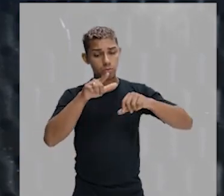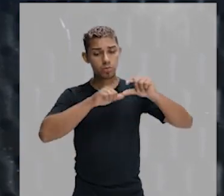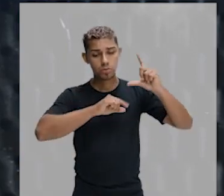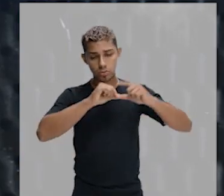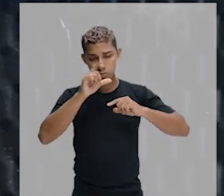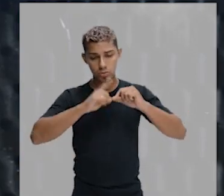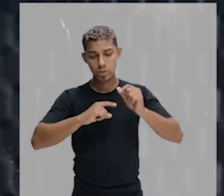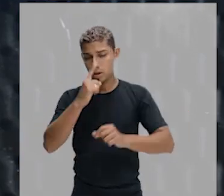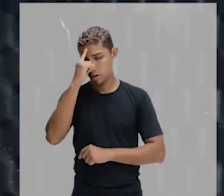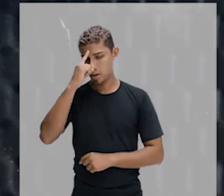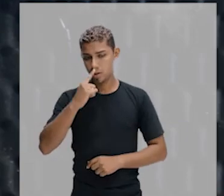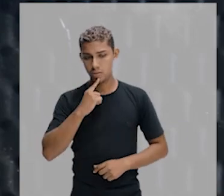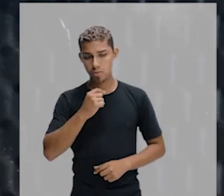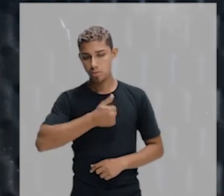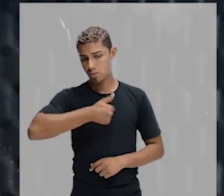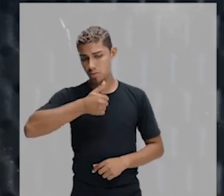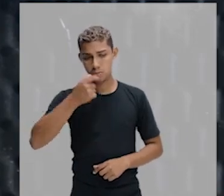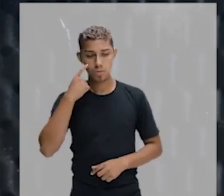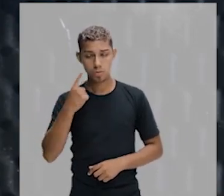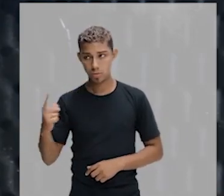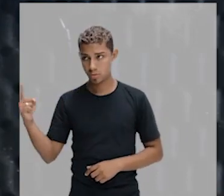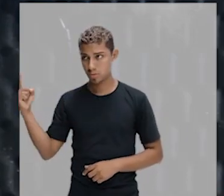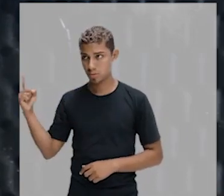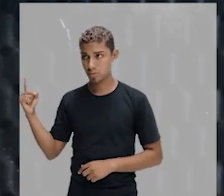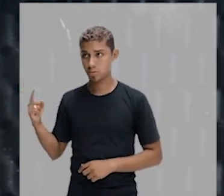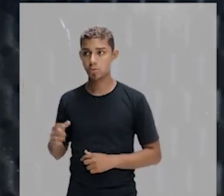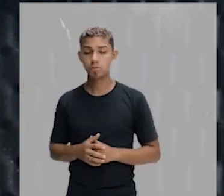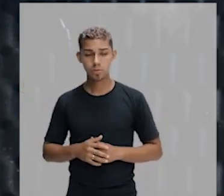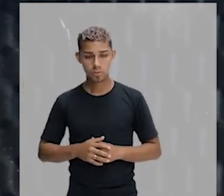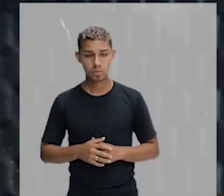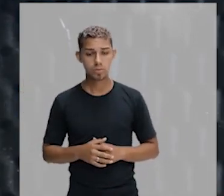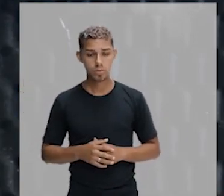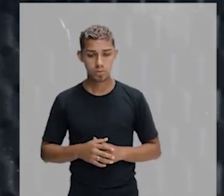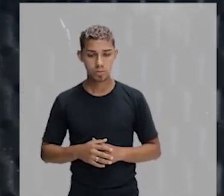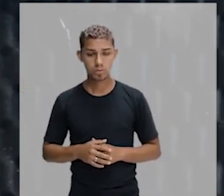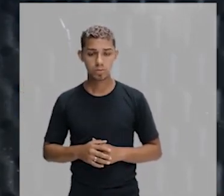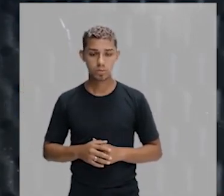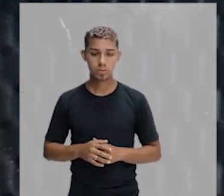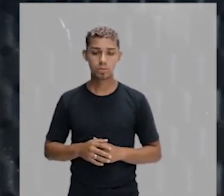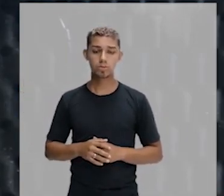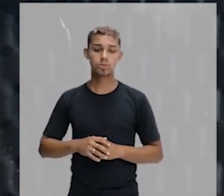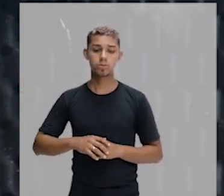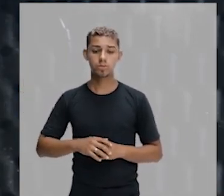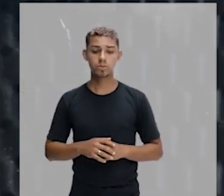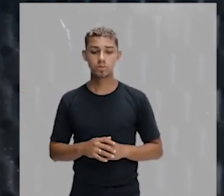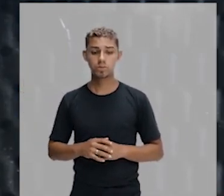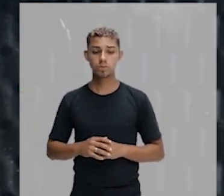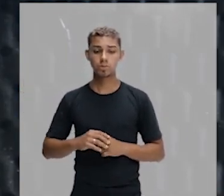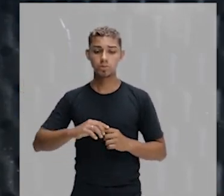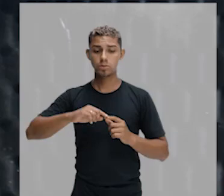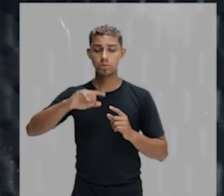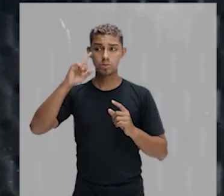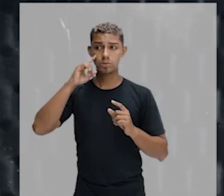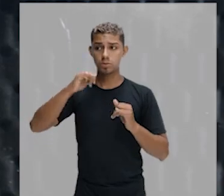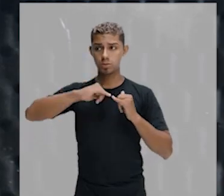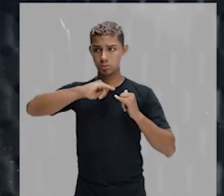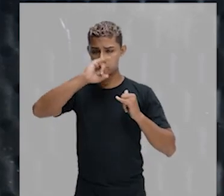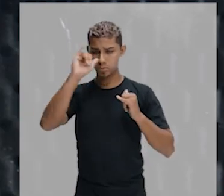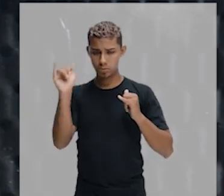primeira imagem, certo? Só retornando. Lá para essa primeira imagem, ela tem um movimento, todas elas têm um movimento bem